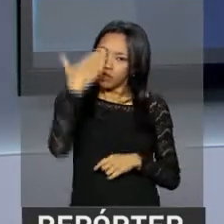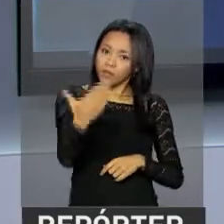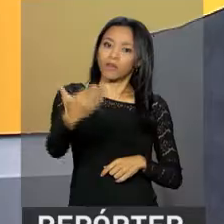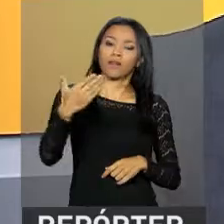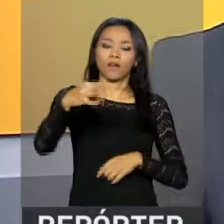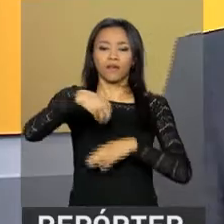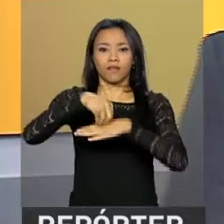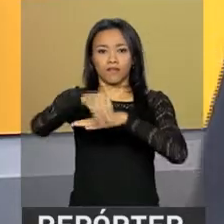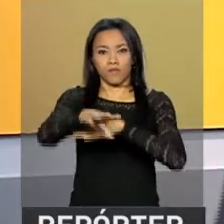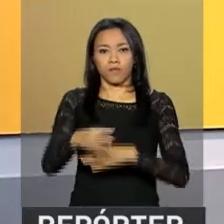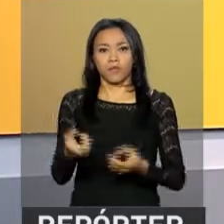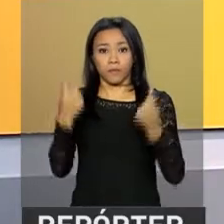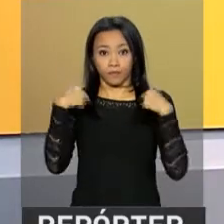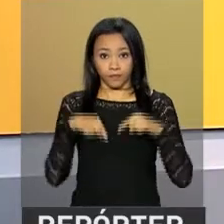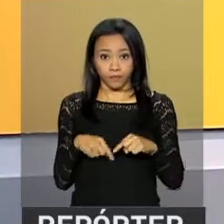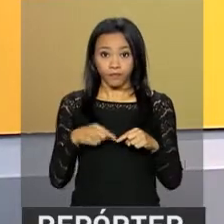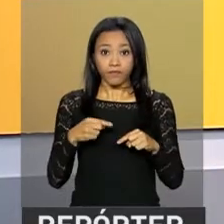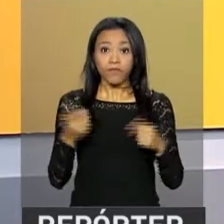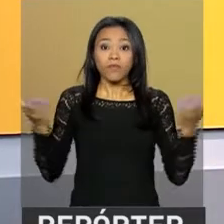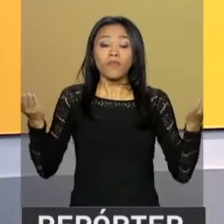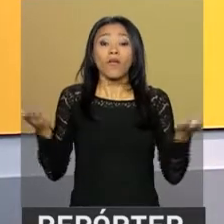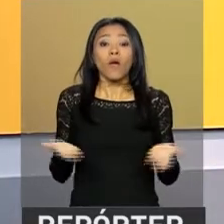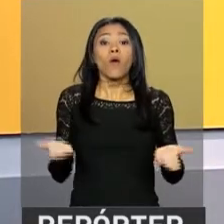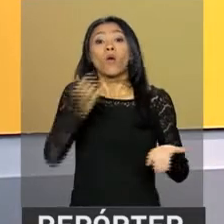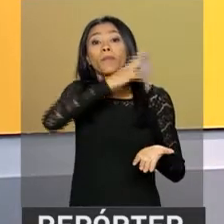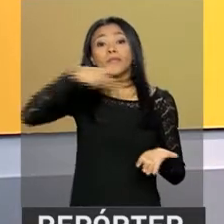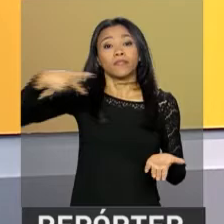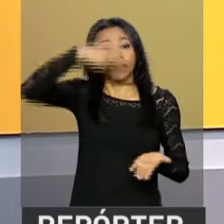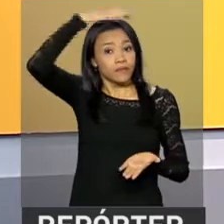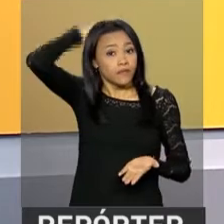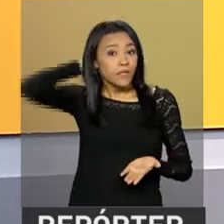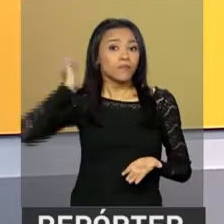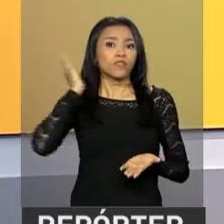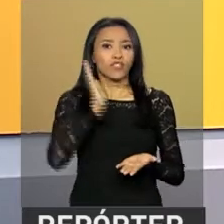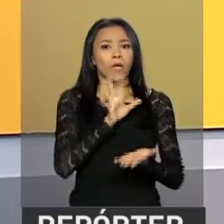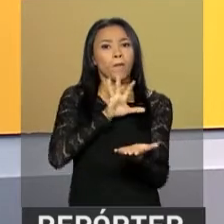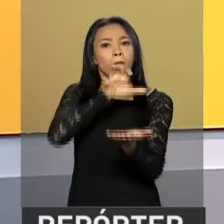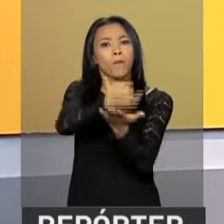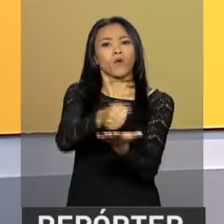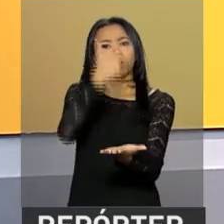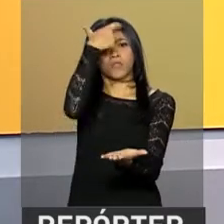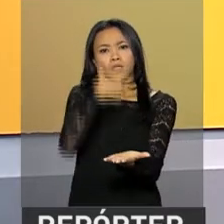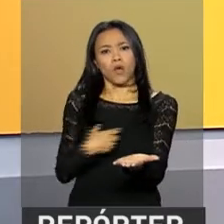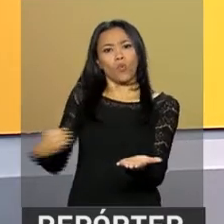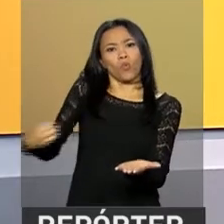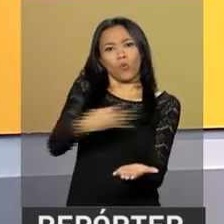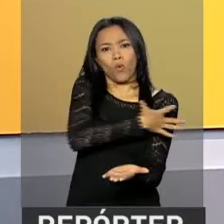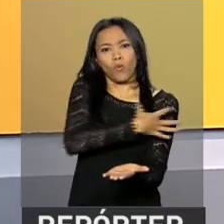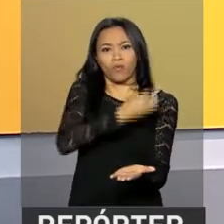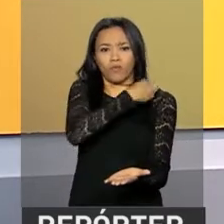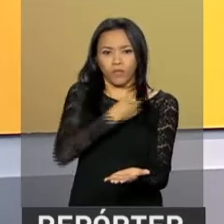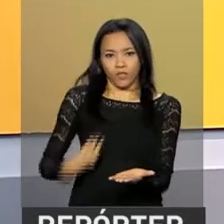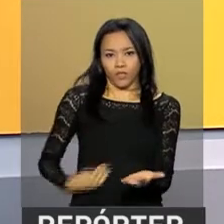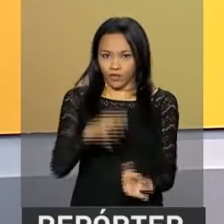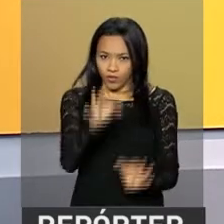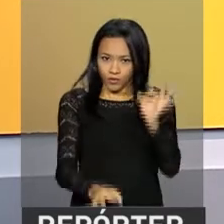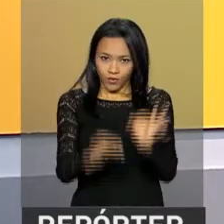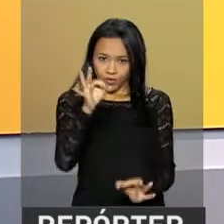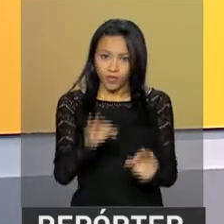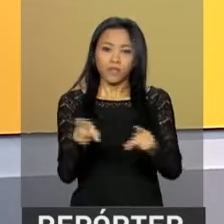informações e olha o presidente michel temer deu posse ao novo ministro da justiça e segurança